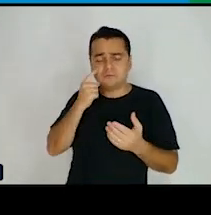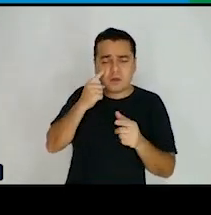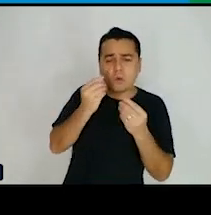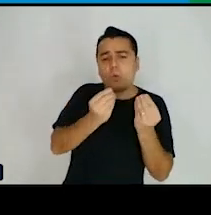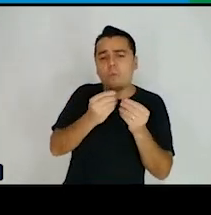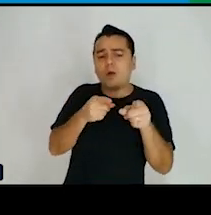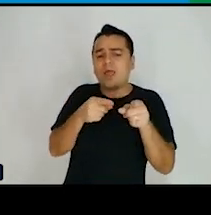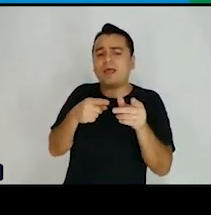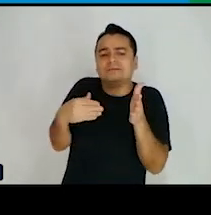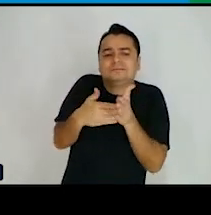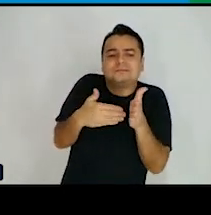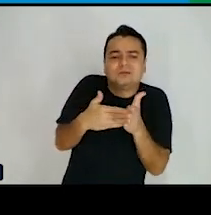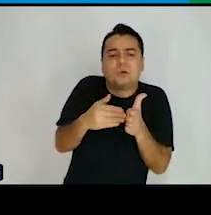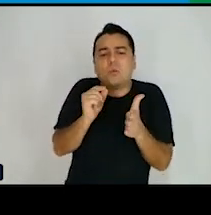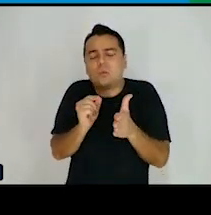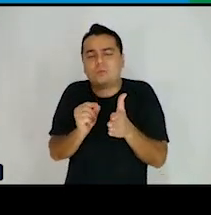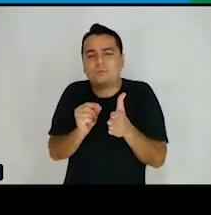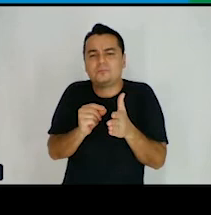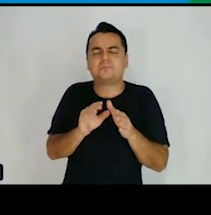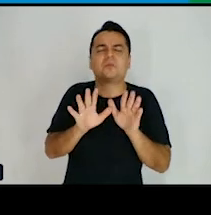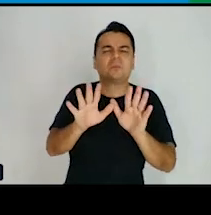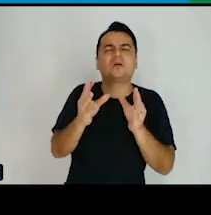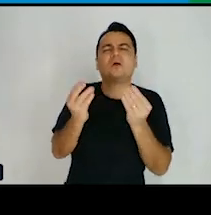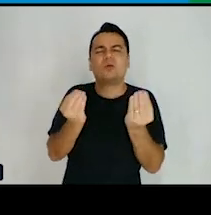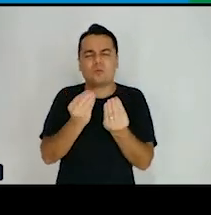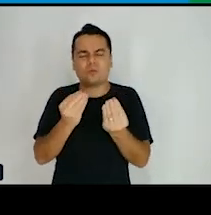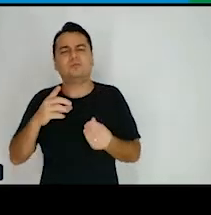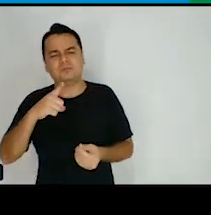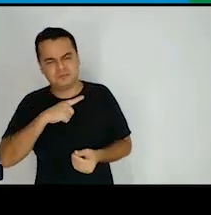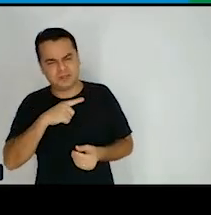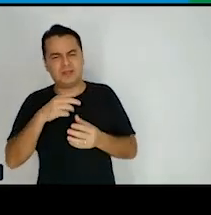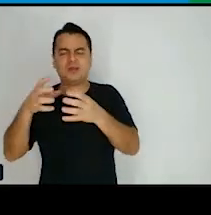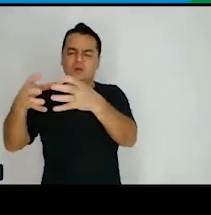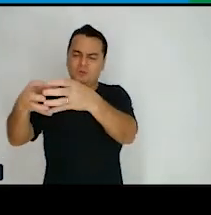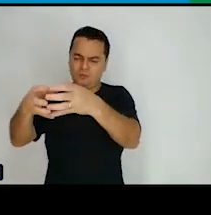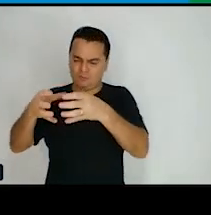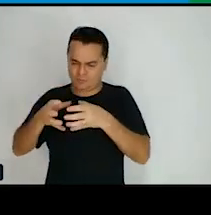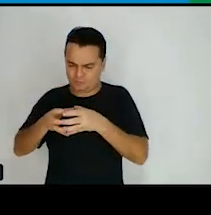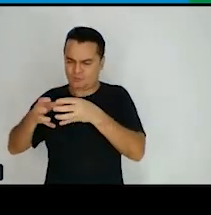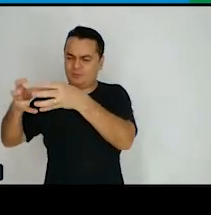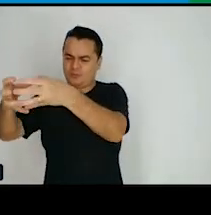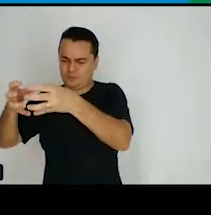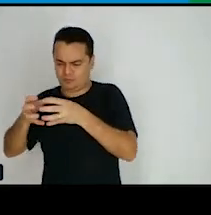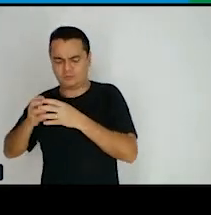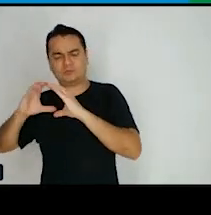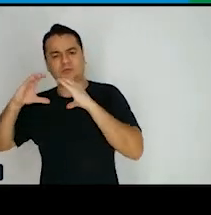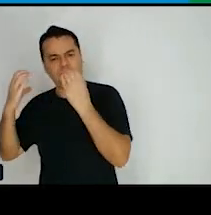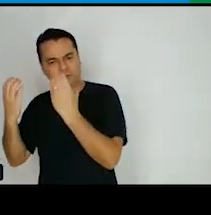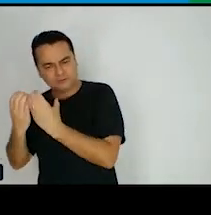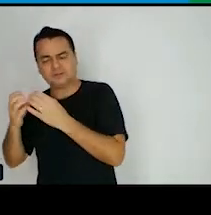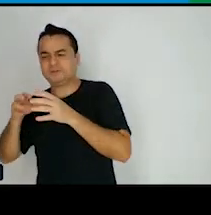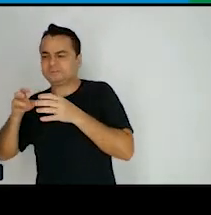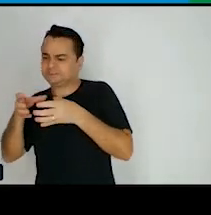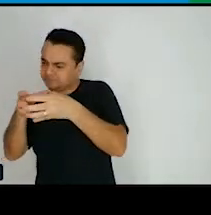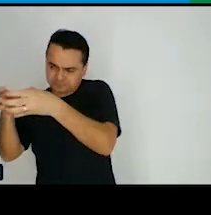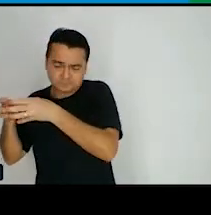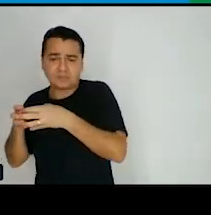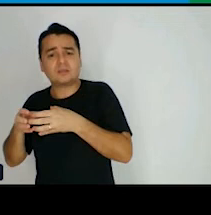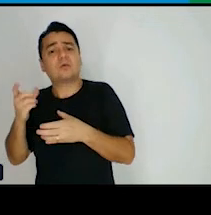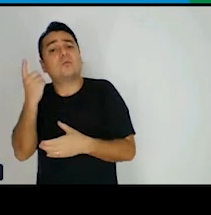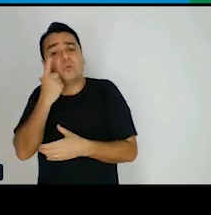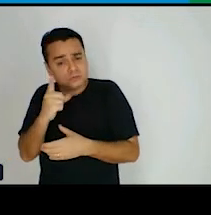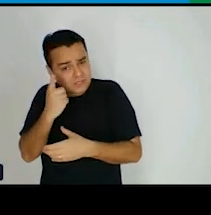que eu incluo pessoas? ONGs, né? Comunidades locais aí da região provavelmente conseguem fazer